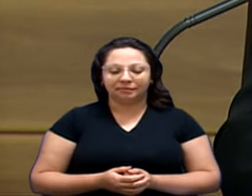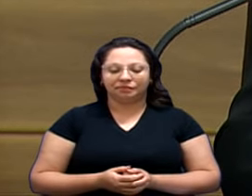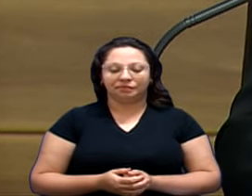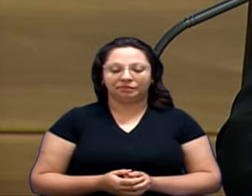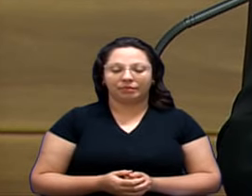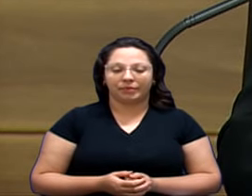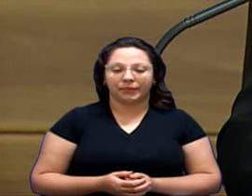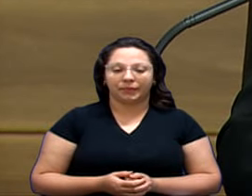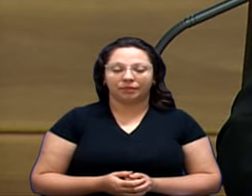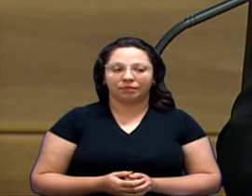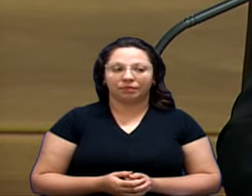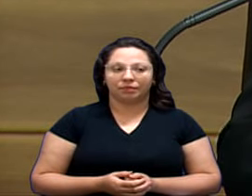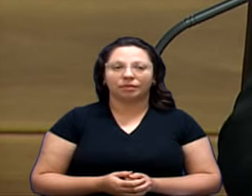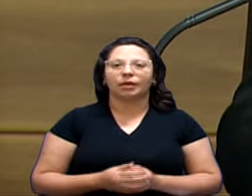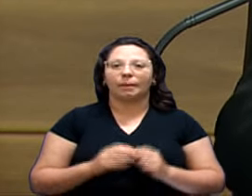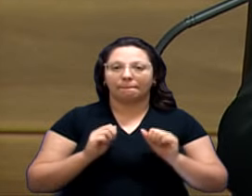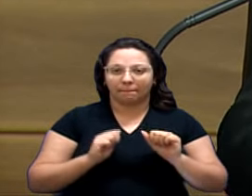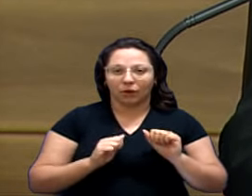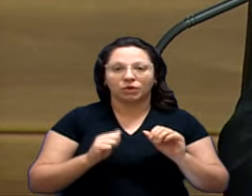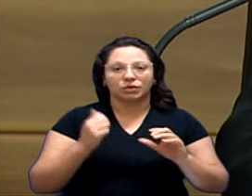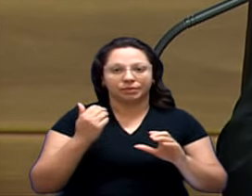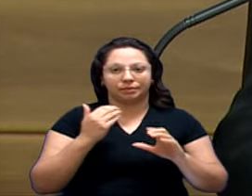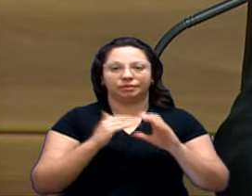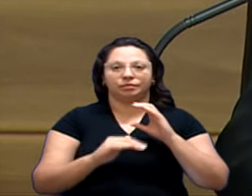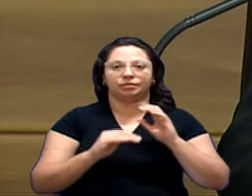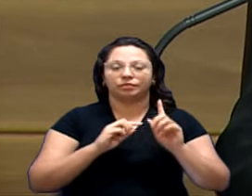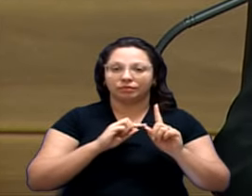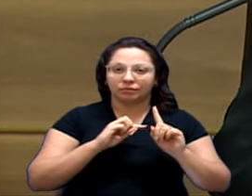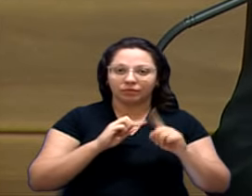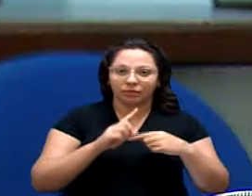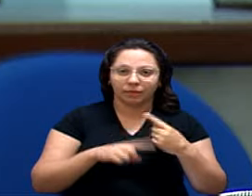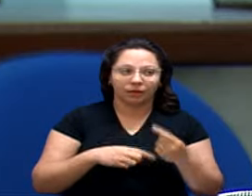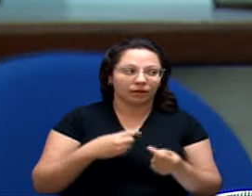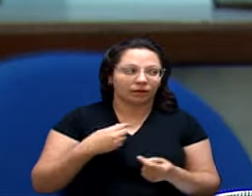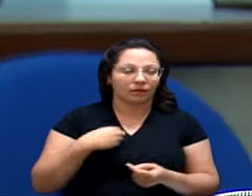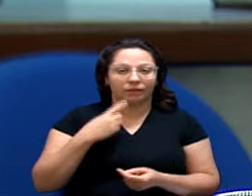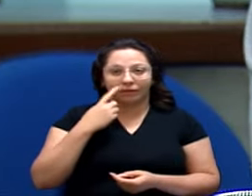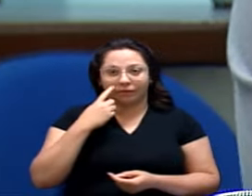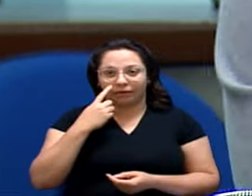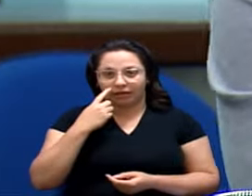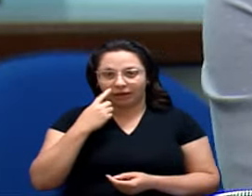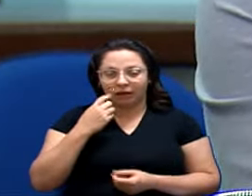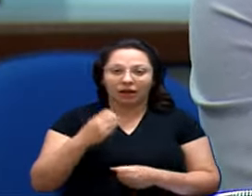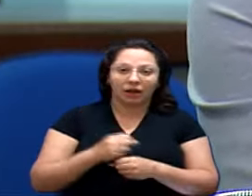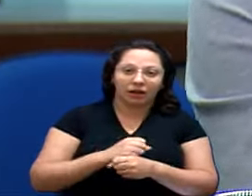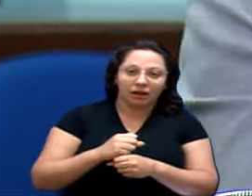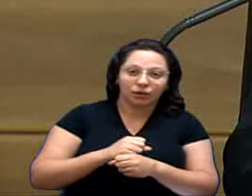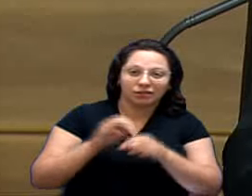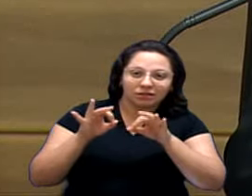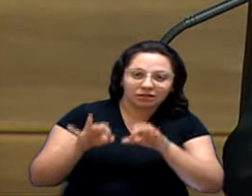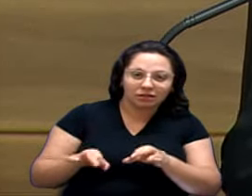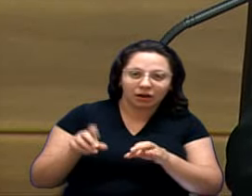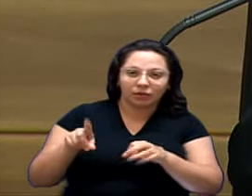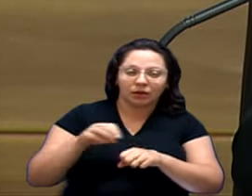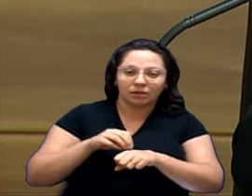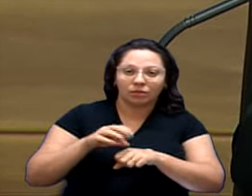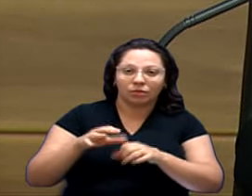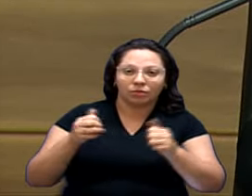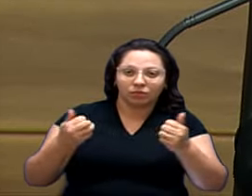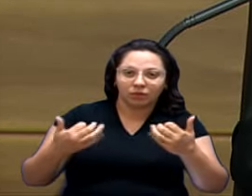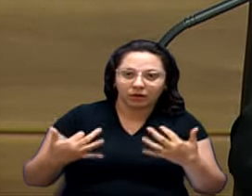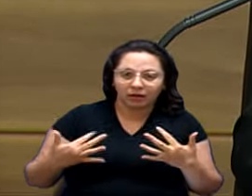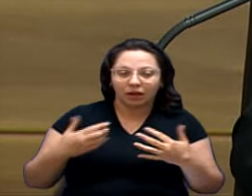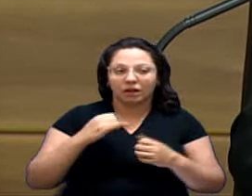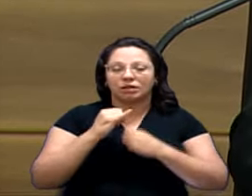nele posso encaminhar pro senhor até tiha a oportunidade para ver qual é o ano exato que ele foi publicado no no